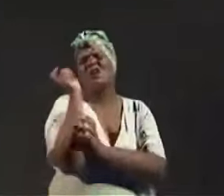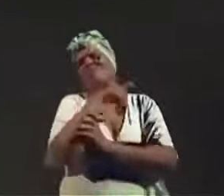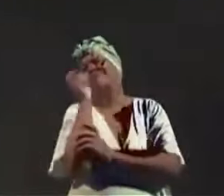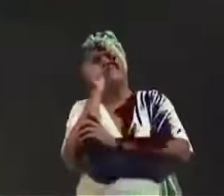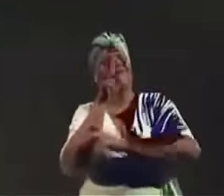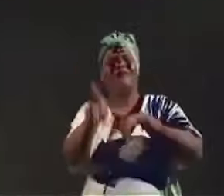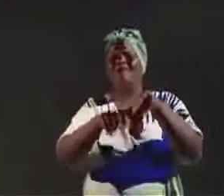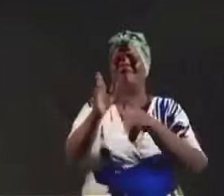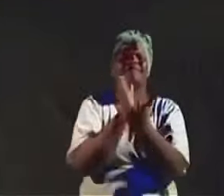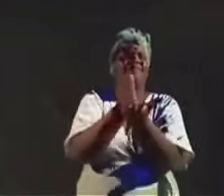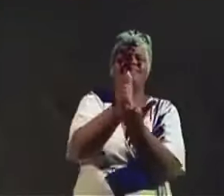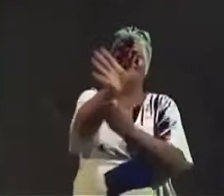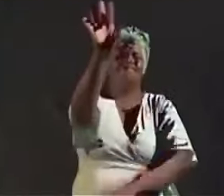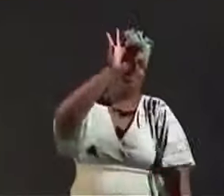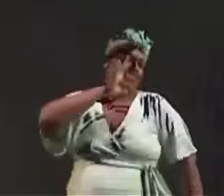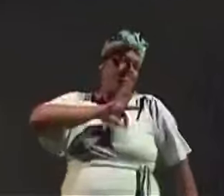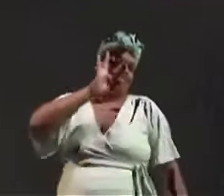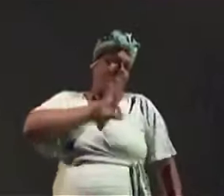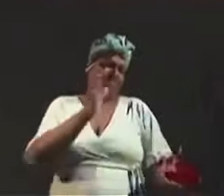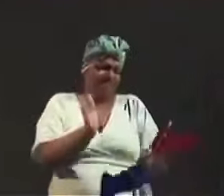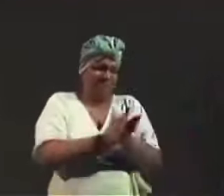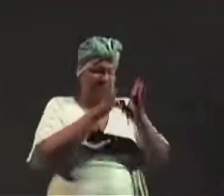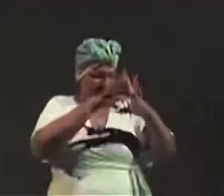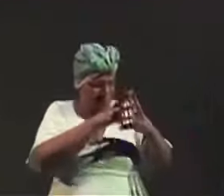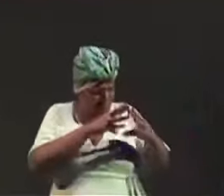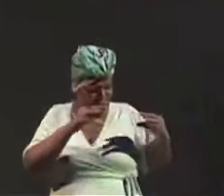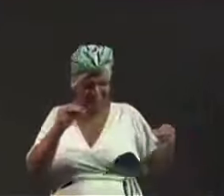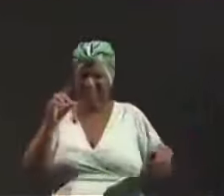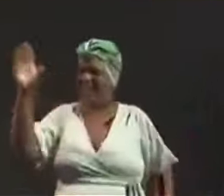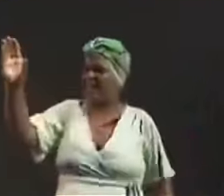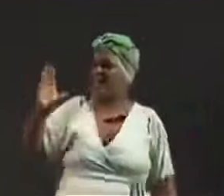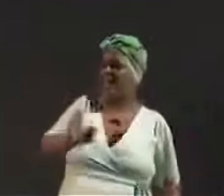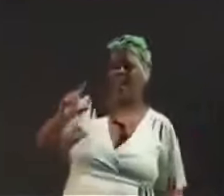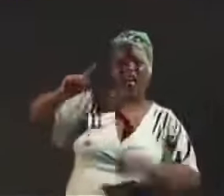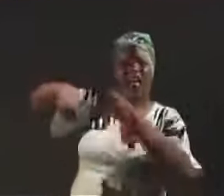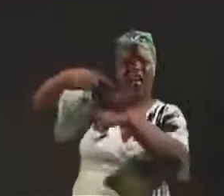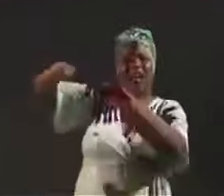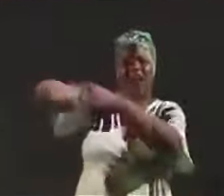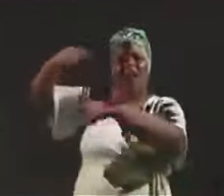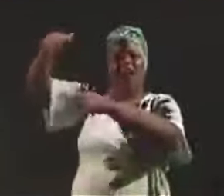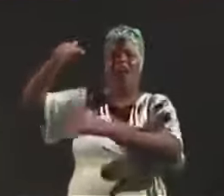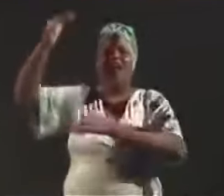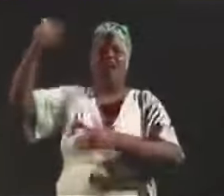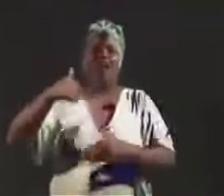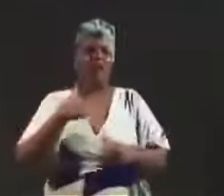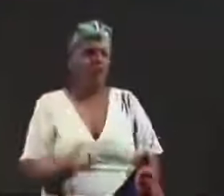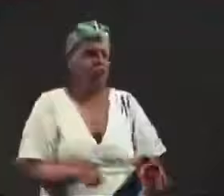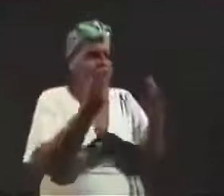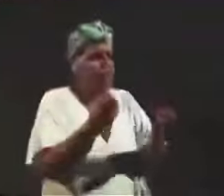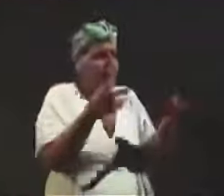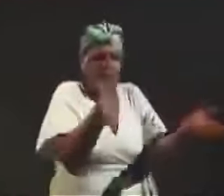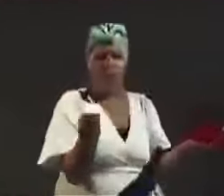quem compra e segue o blefe. O salário de pobre chega e some, o massacre político repete. Vai pra urna de 4 em 4 anos, vem do voto otário